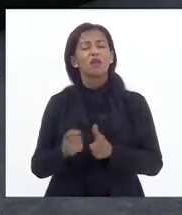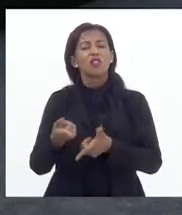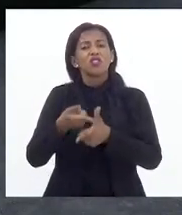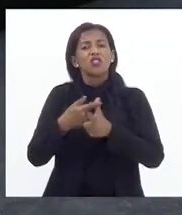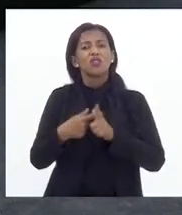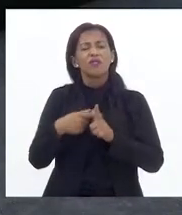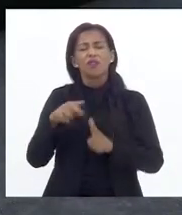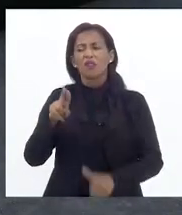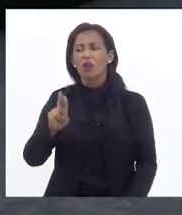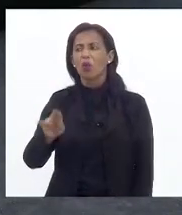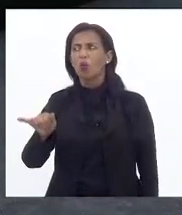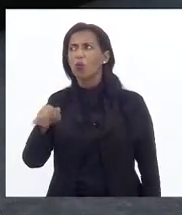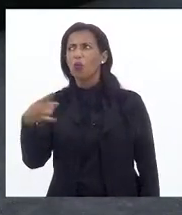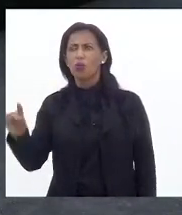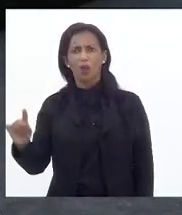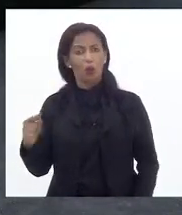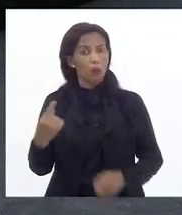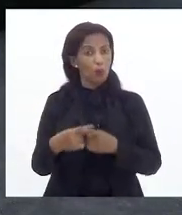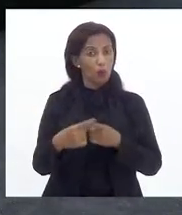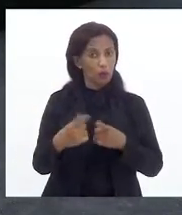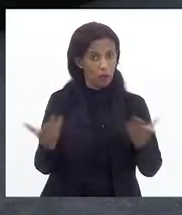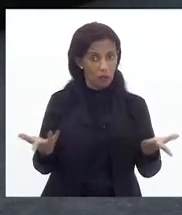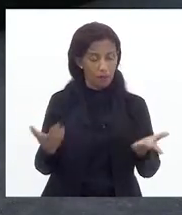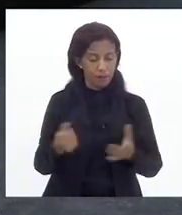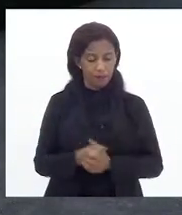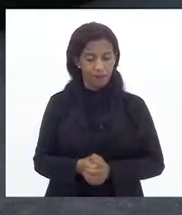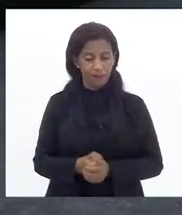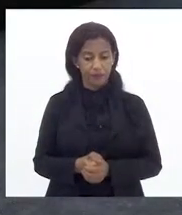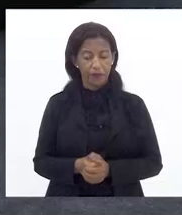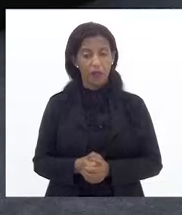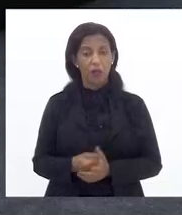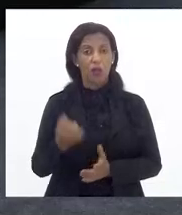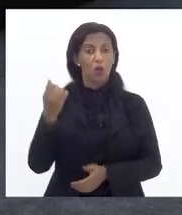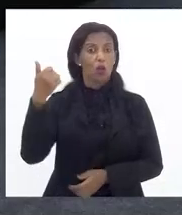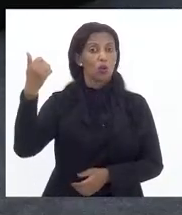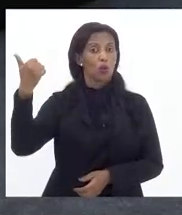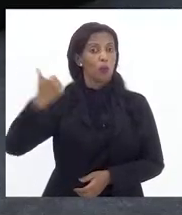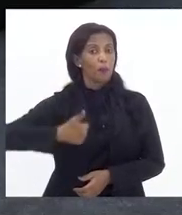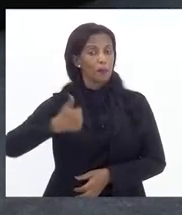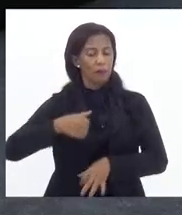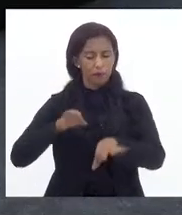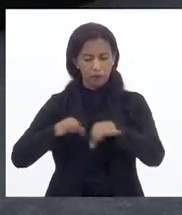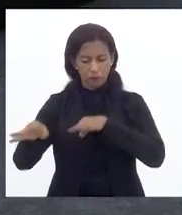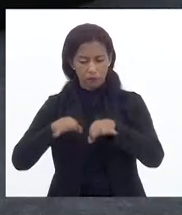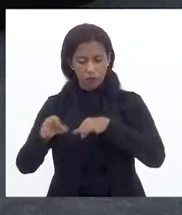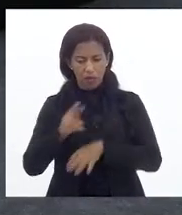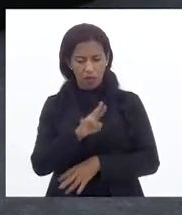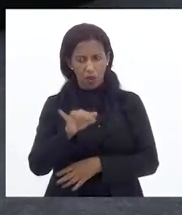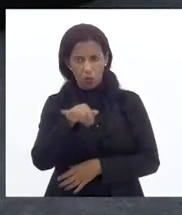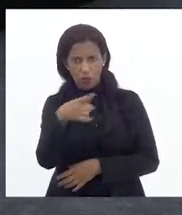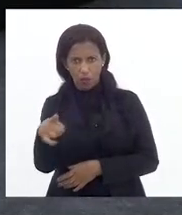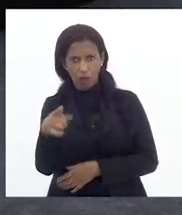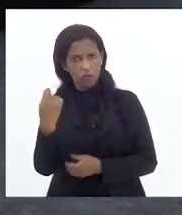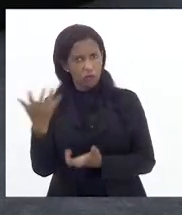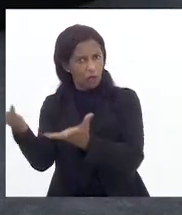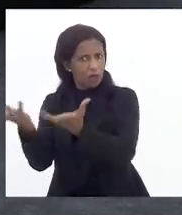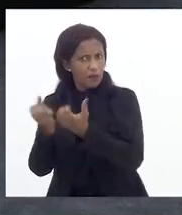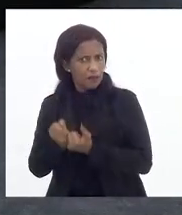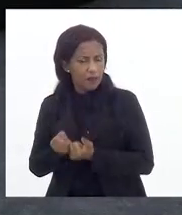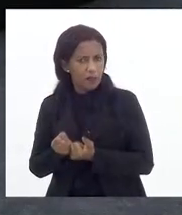dívidas da União porque a honra de aval no primeiro plano de recuperação a união tem que receber